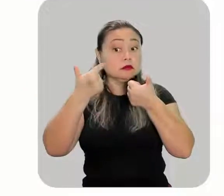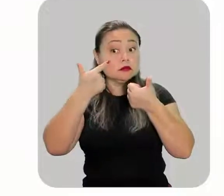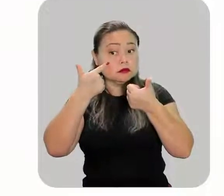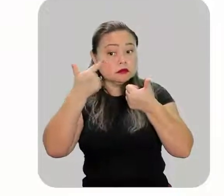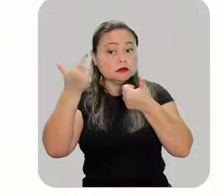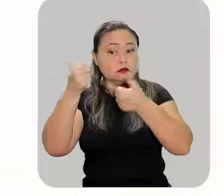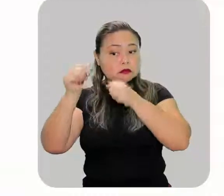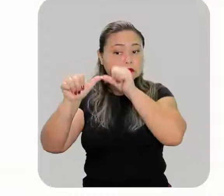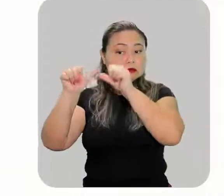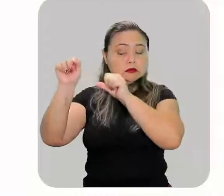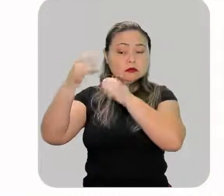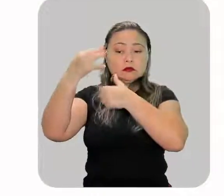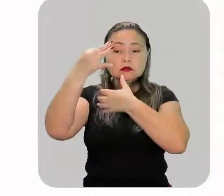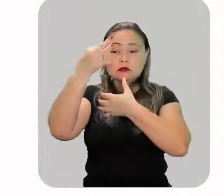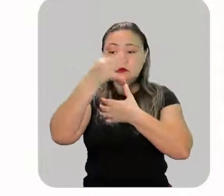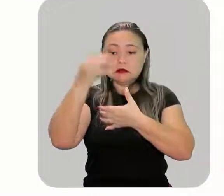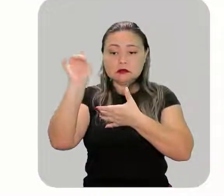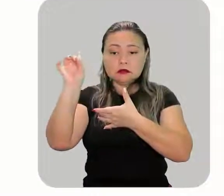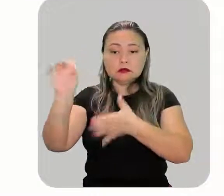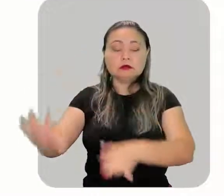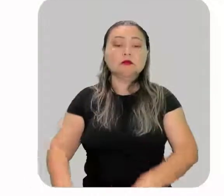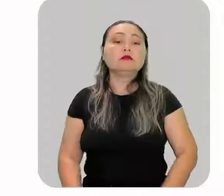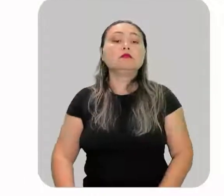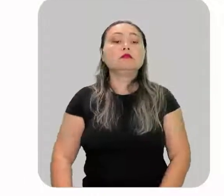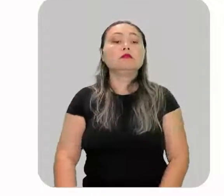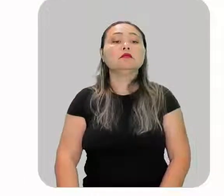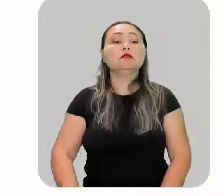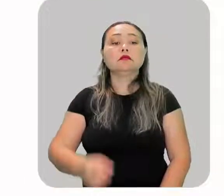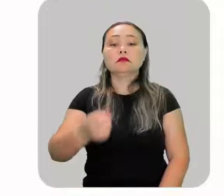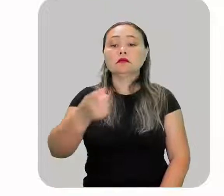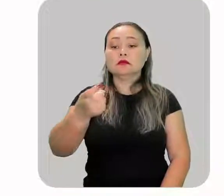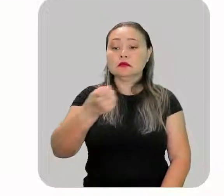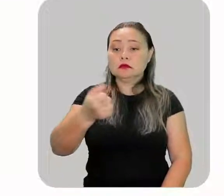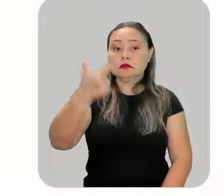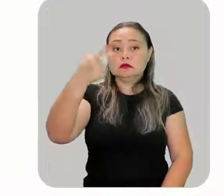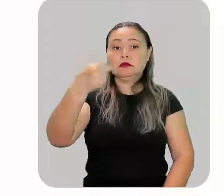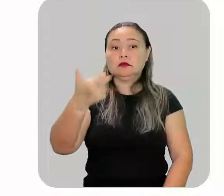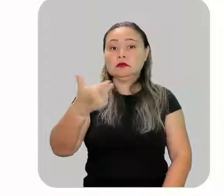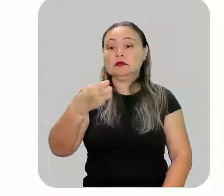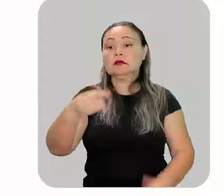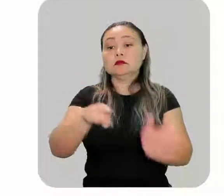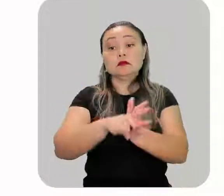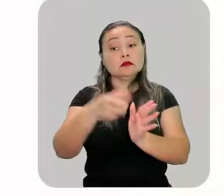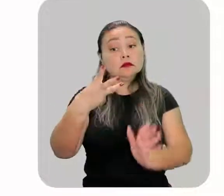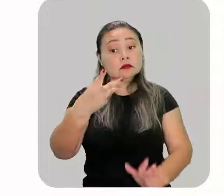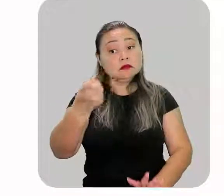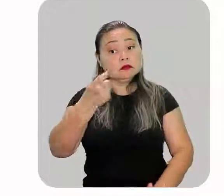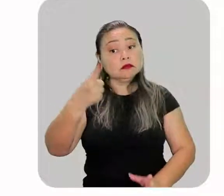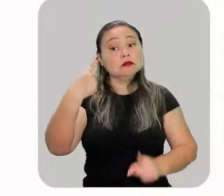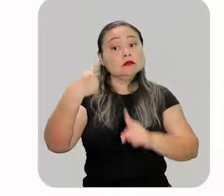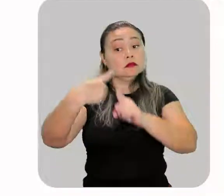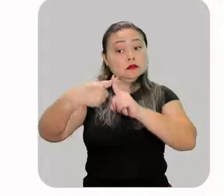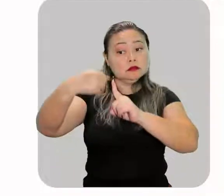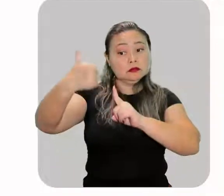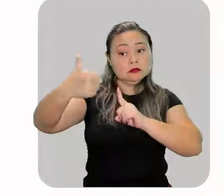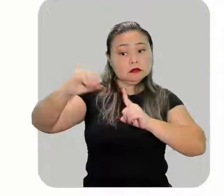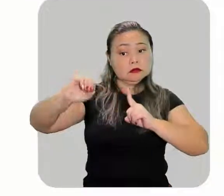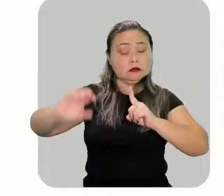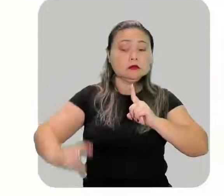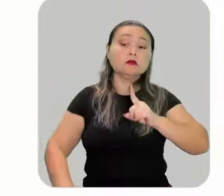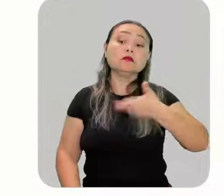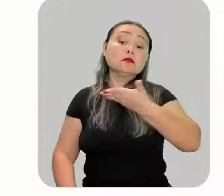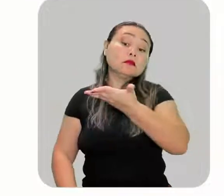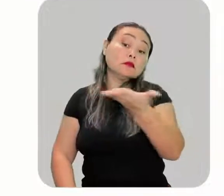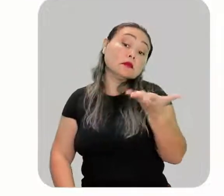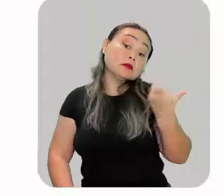aí. Bonitinho, ó. Menos 3x, x² é igual a menos 3x mais 10. E aí, o que